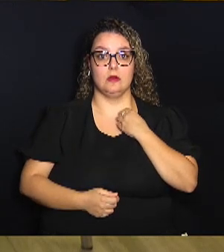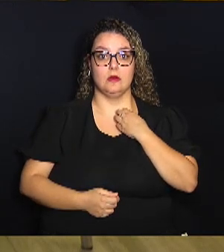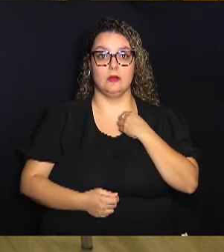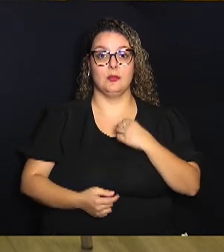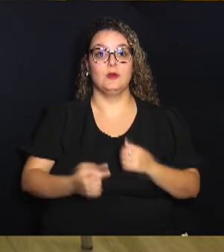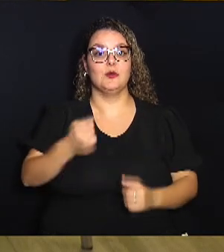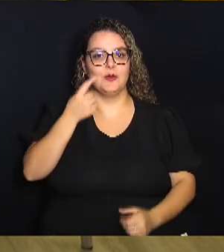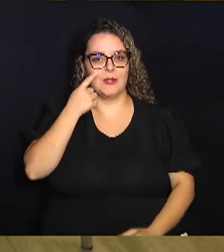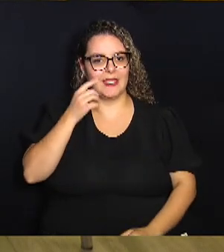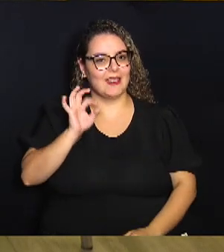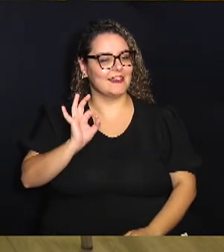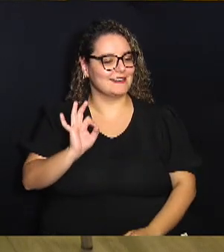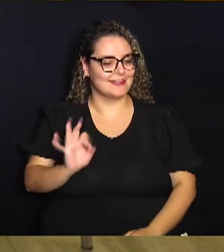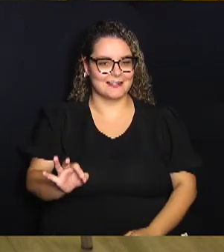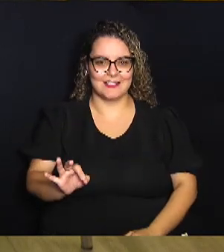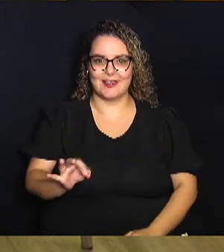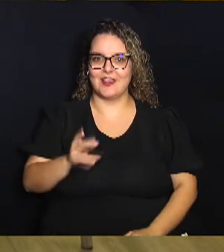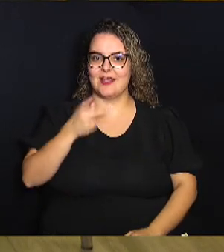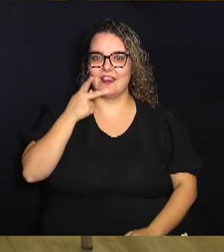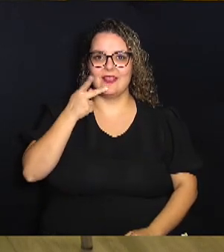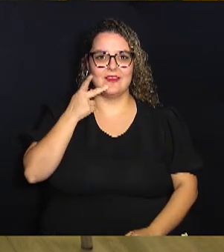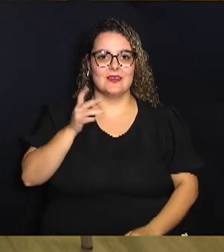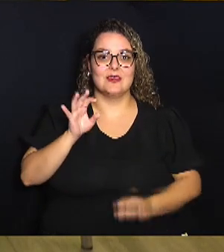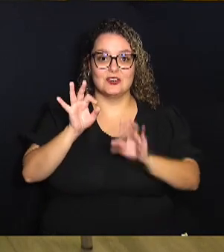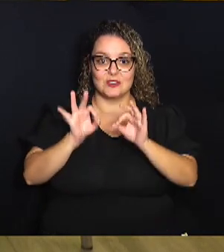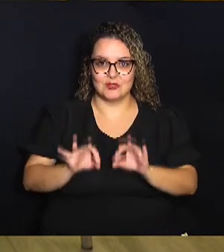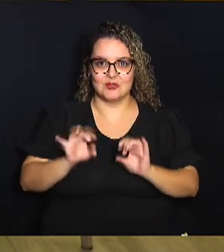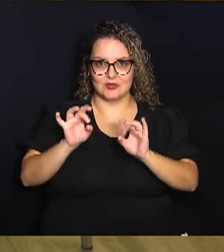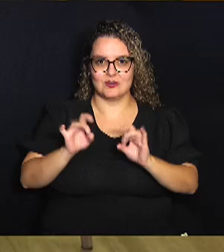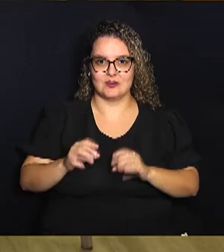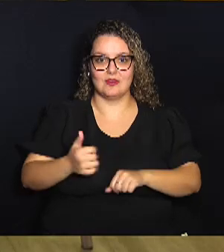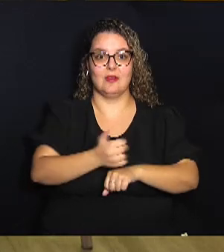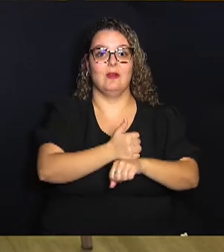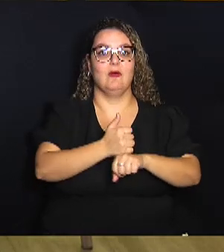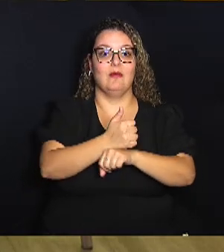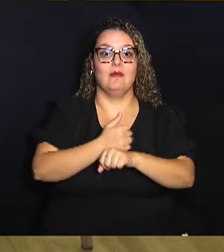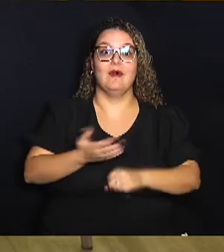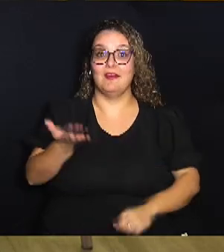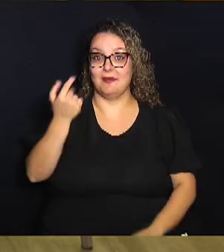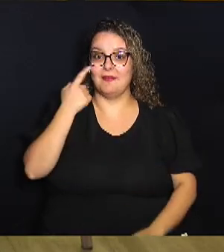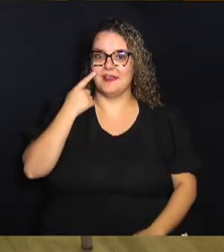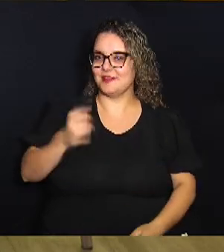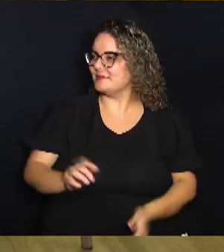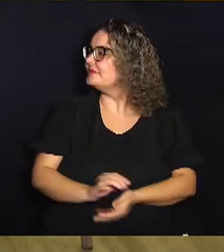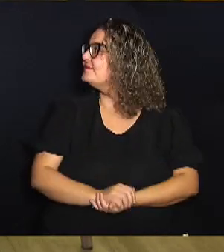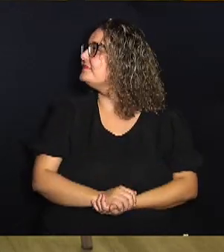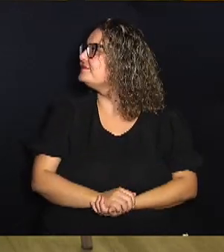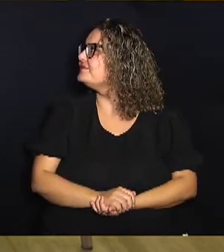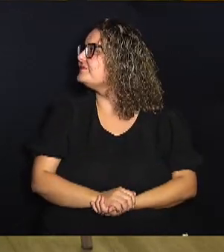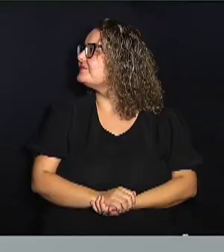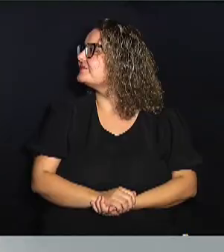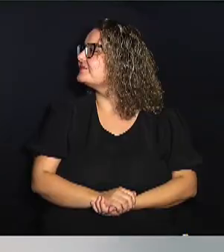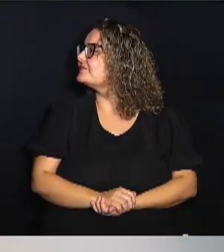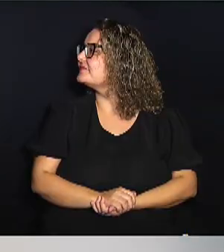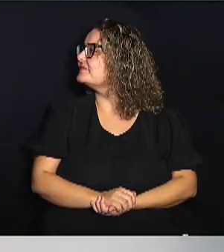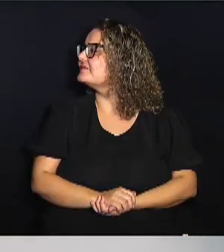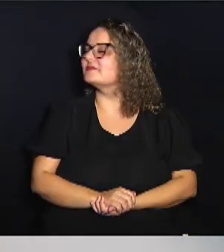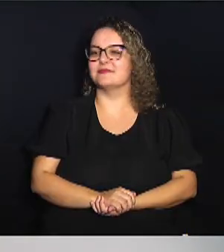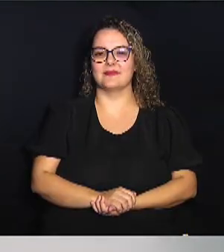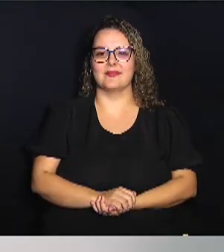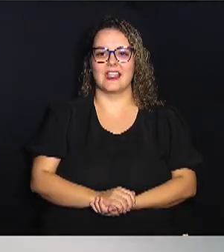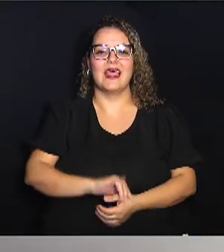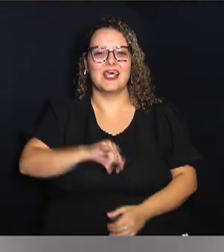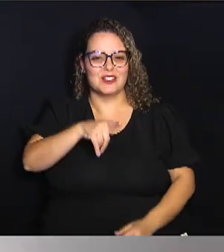Olha, gente, esse também fala especificamente sobre profissões. Vamos ver. Oi, é João,